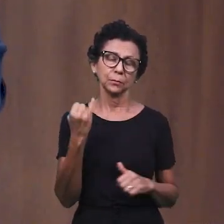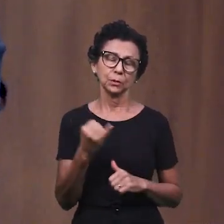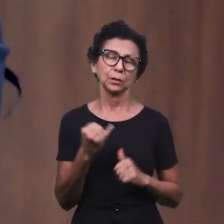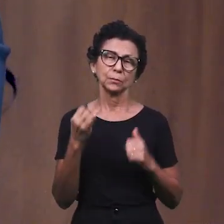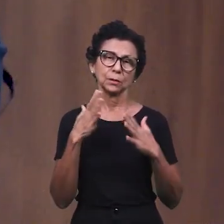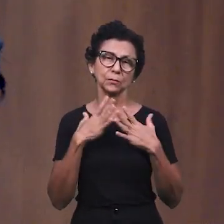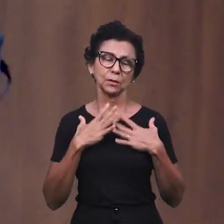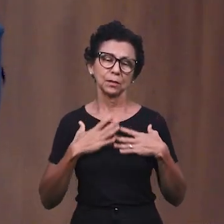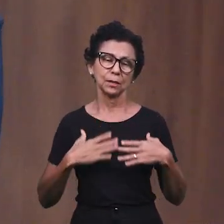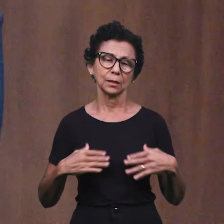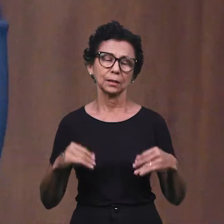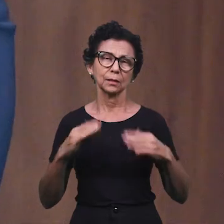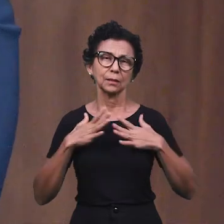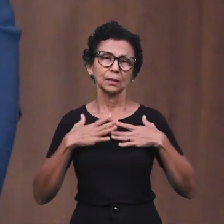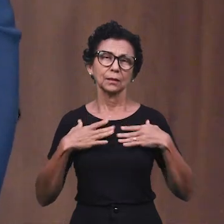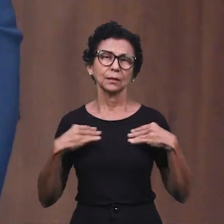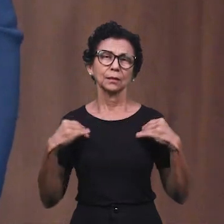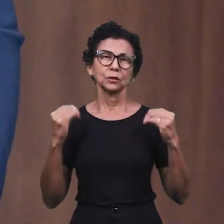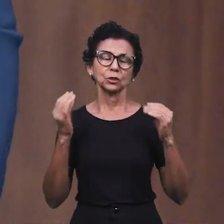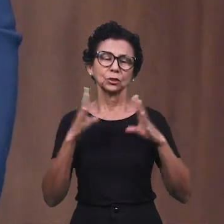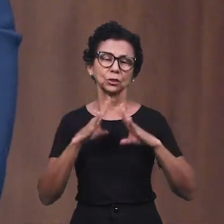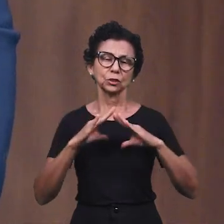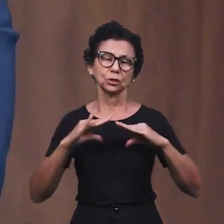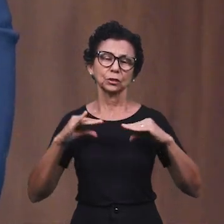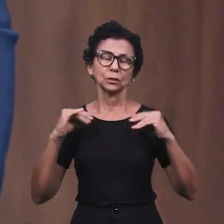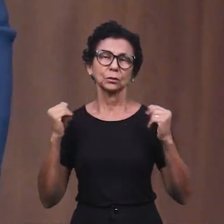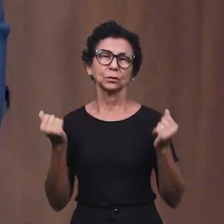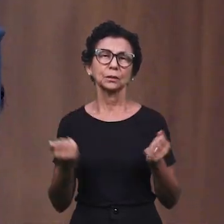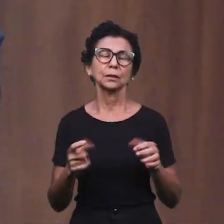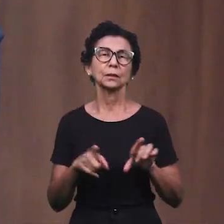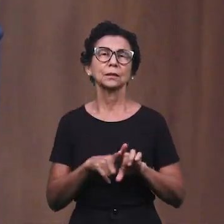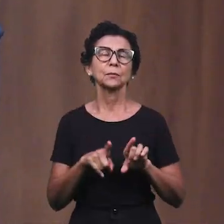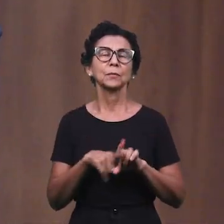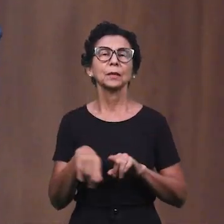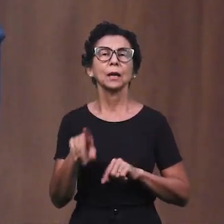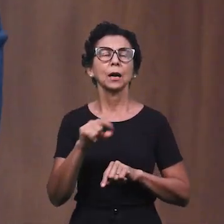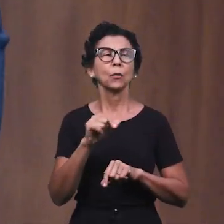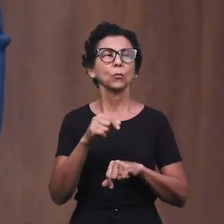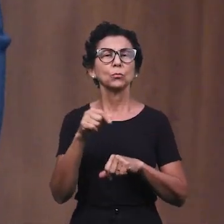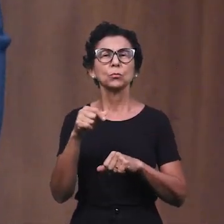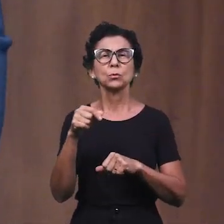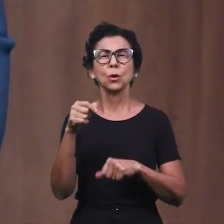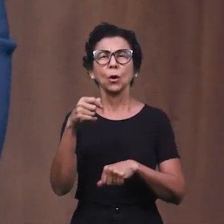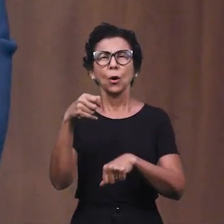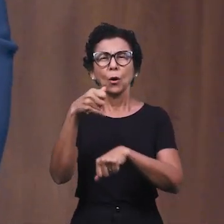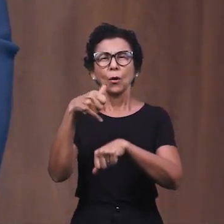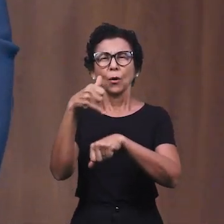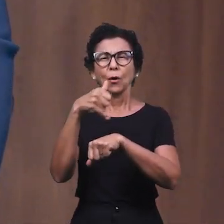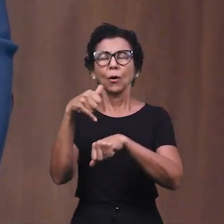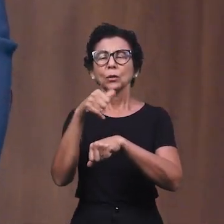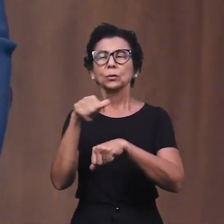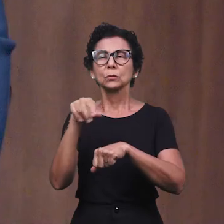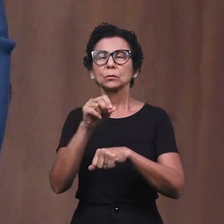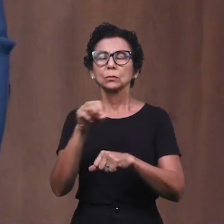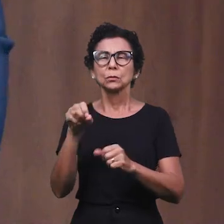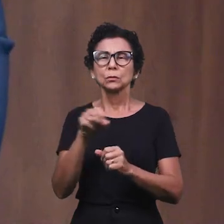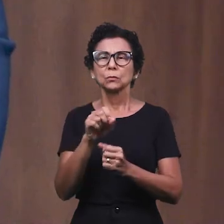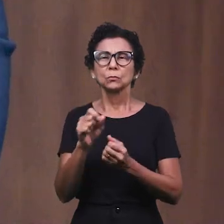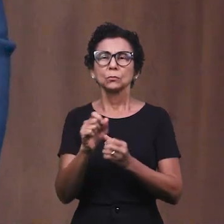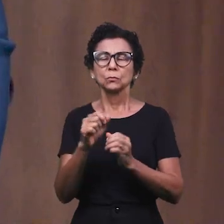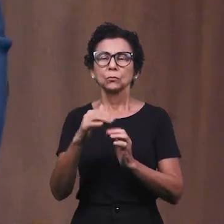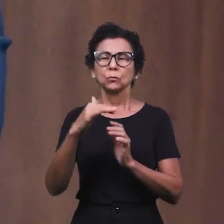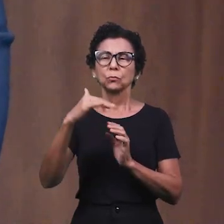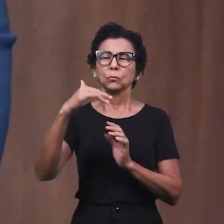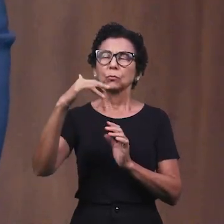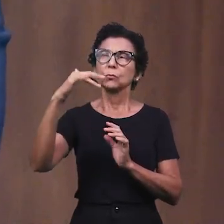vai relaxando. Eu acho que isso é muito bom. Também Exatamente. tem gente que usa algumas essências, né? Alguns Ah, óleos sim, essenciais que